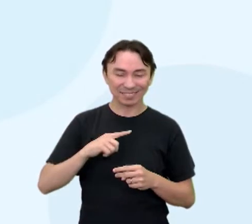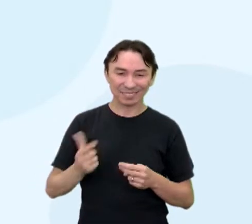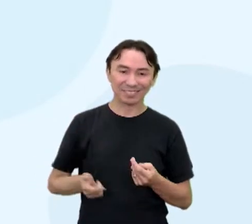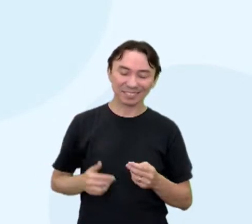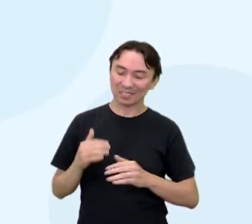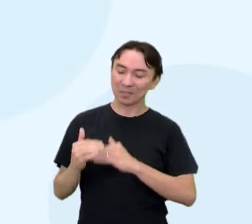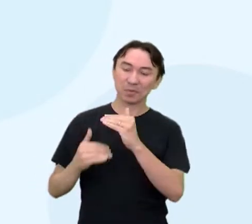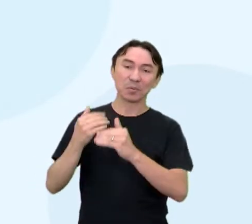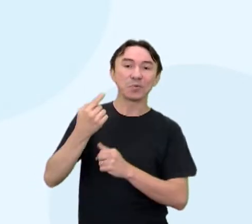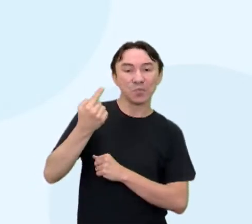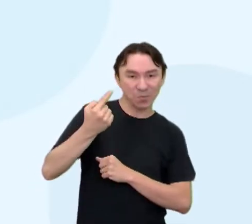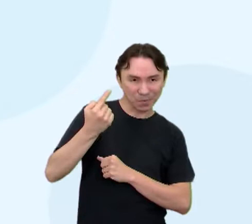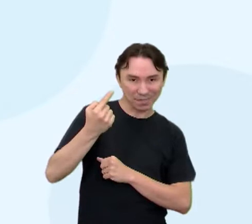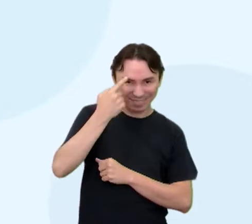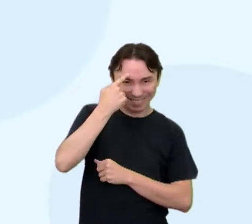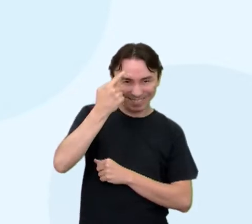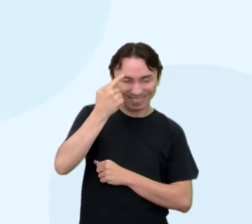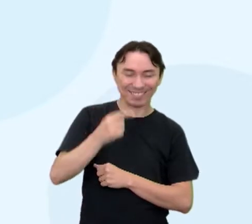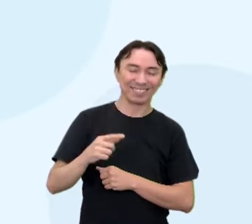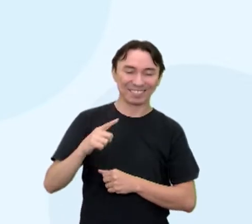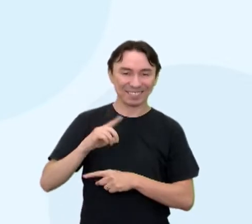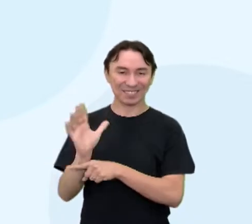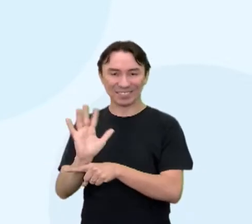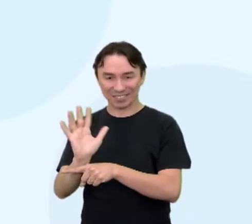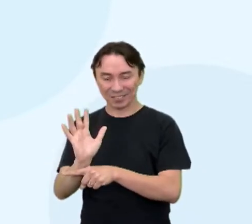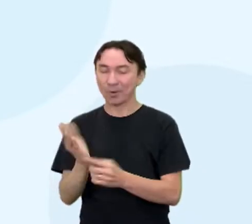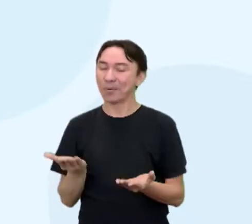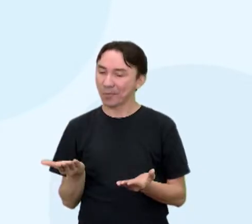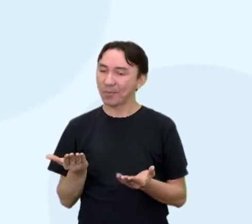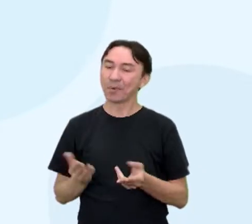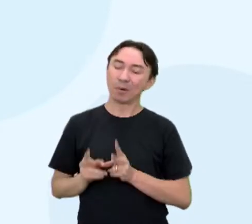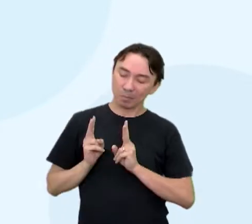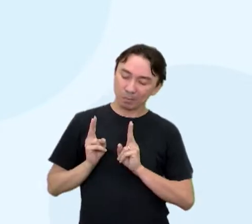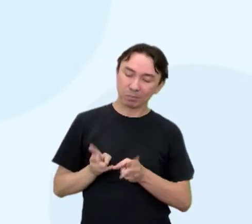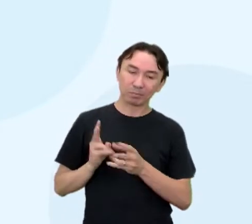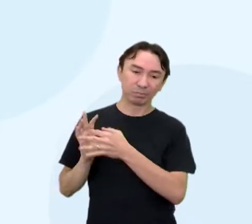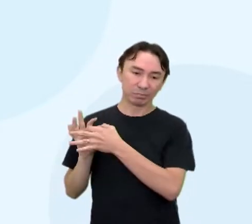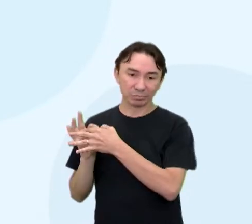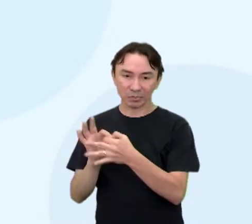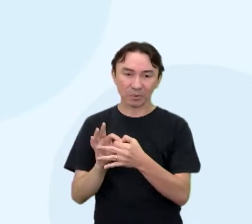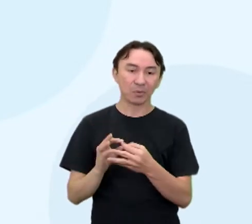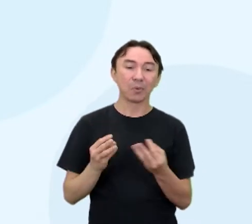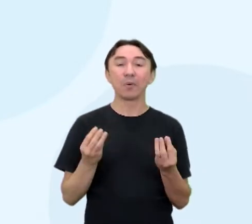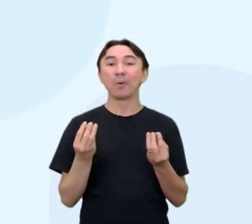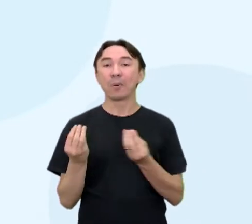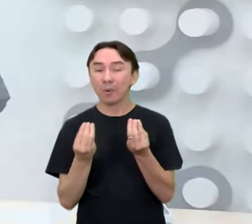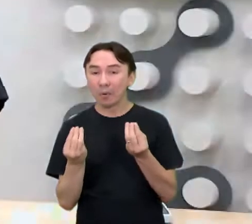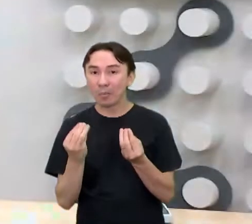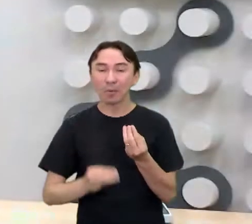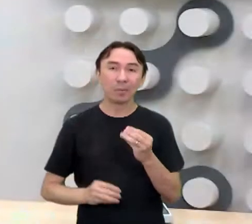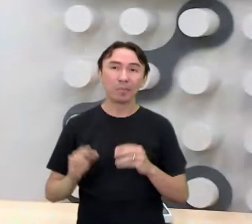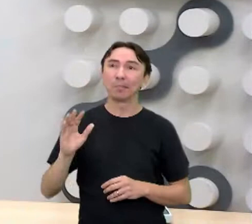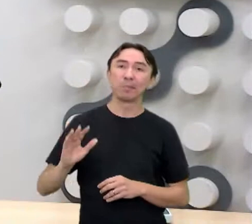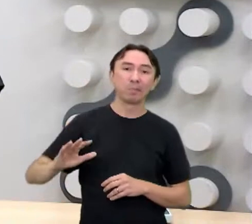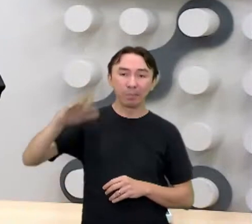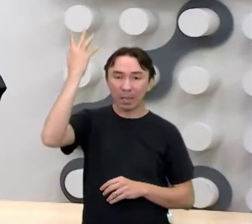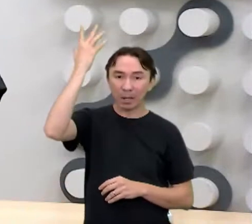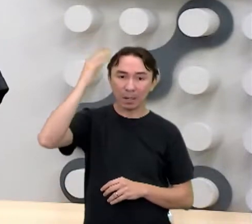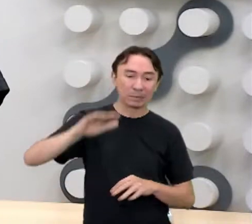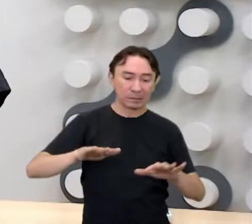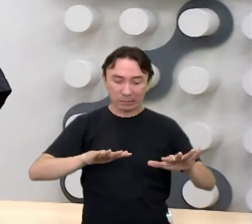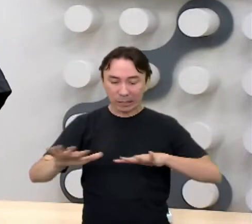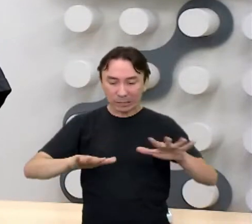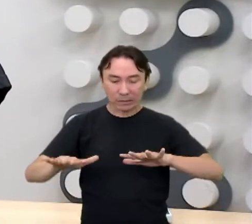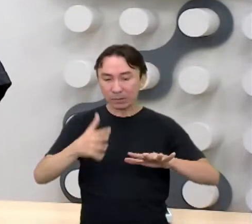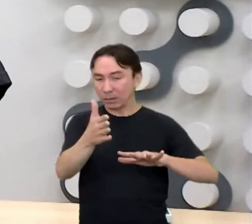1, que fala aí sobre a questão de entenda como acontecem terremotos e abalos sísmicos, de ciência